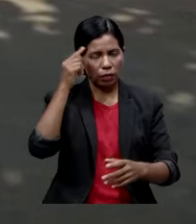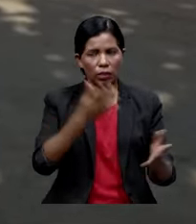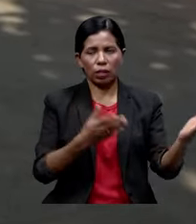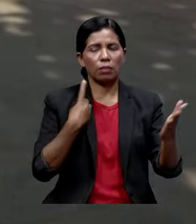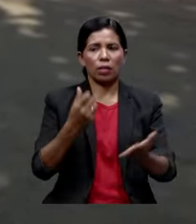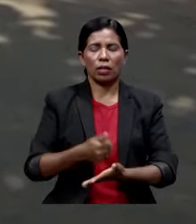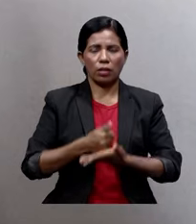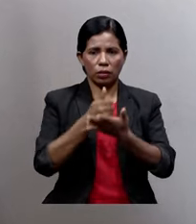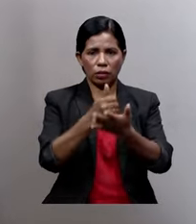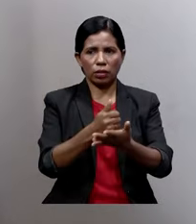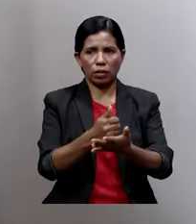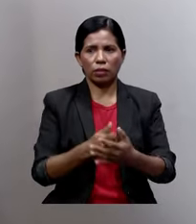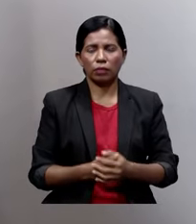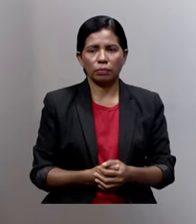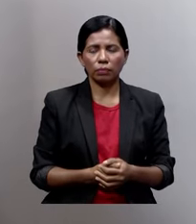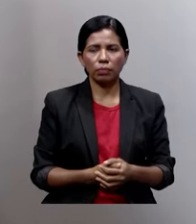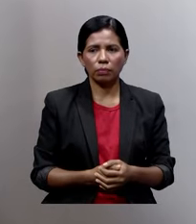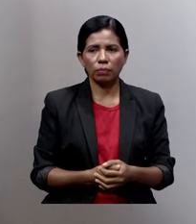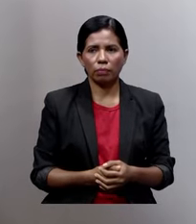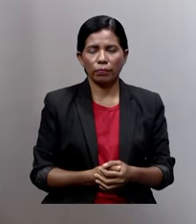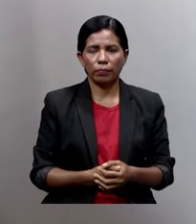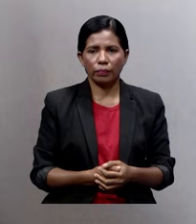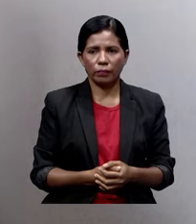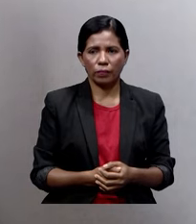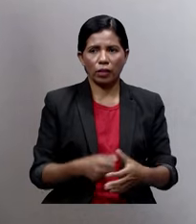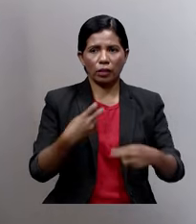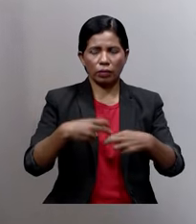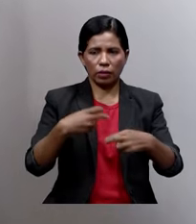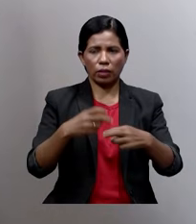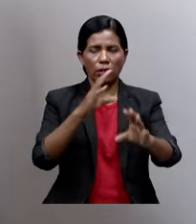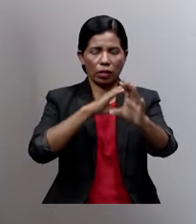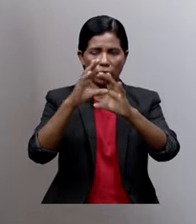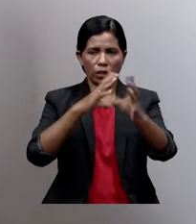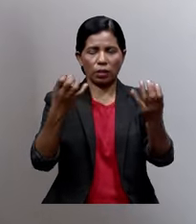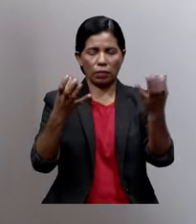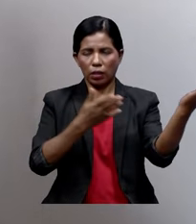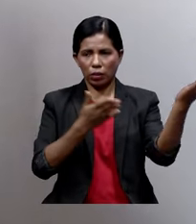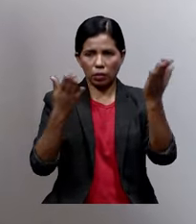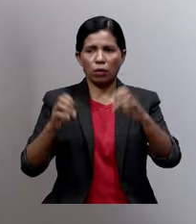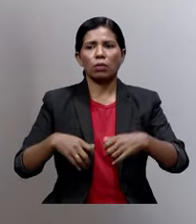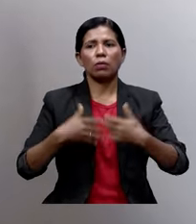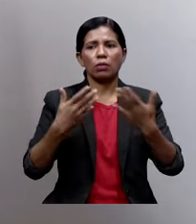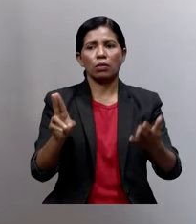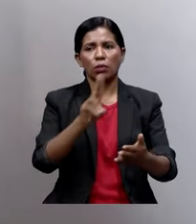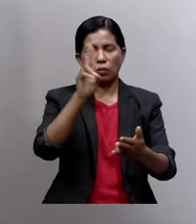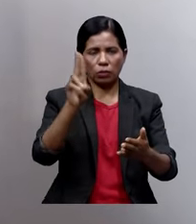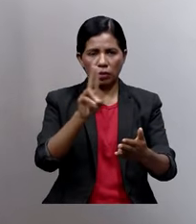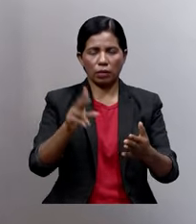atende atene mas dificulta itu maka kora kareta baraka tama ne o insaba per uza ituang